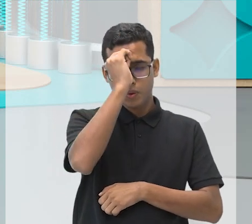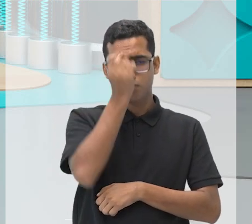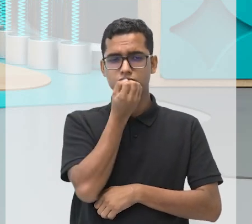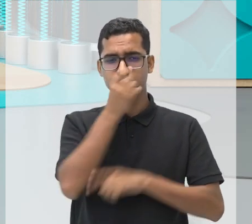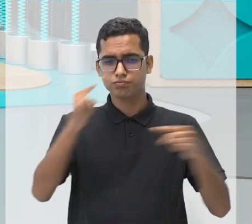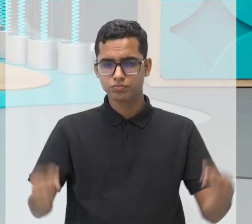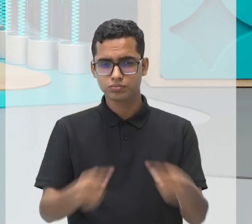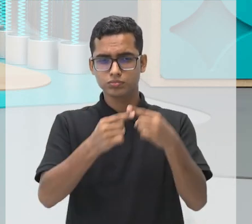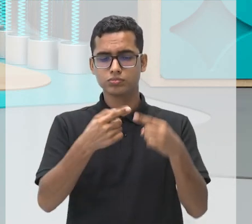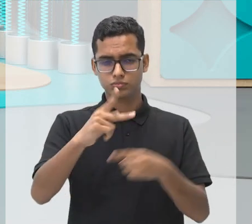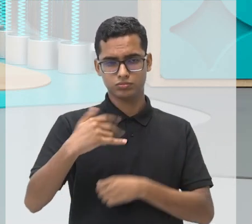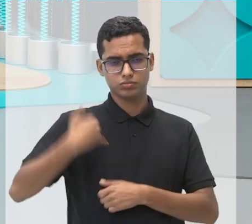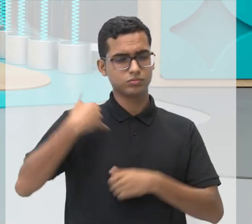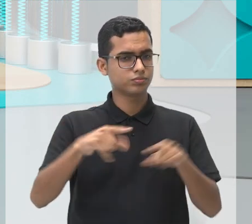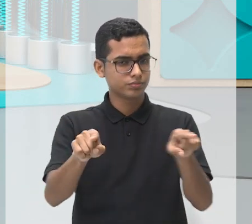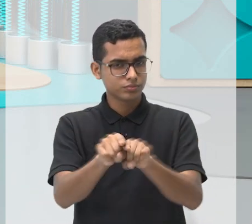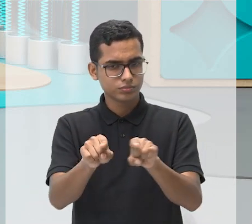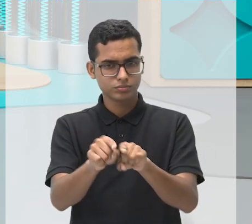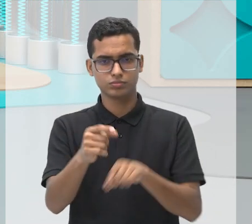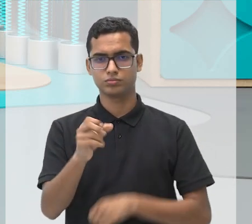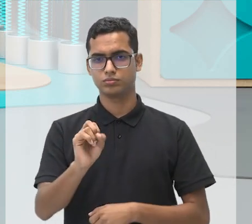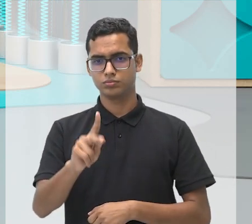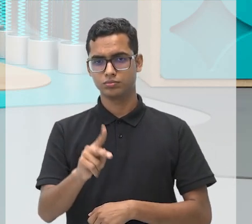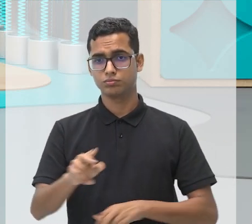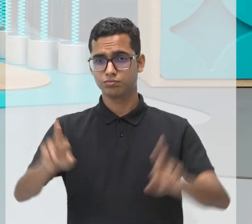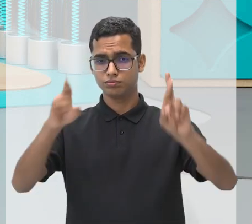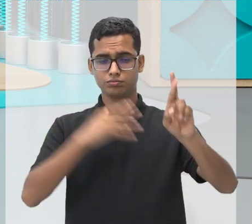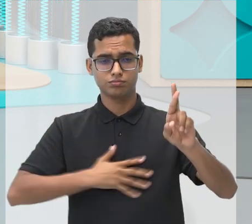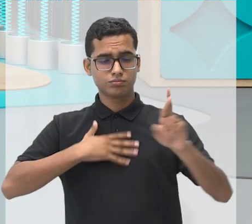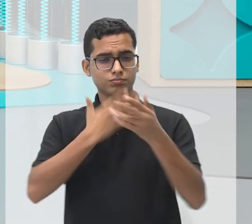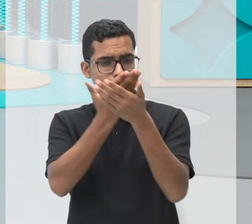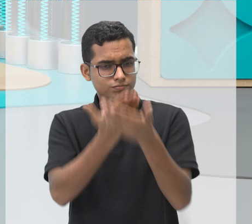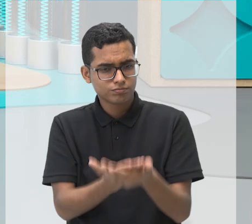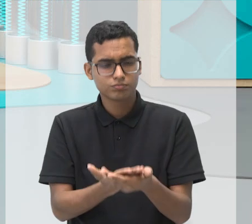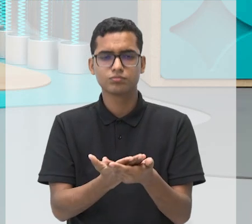adequada à sua faixa etária, à sua idade. Bom, eu espero que vocês tenham